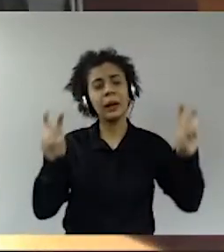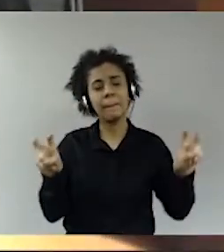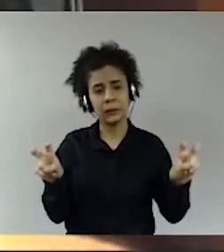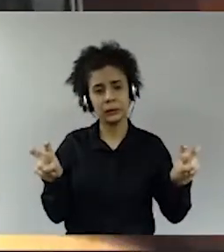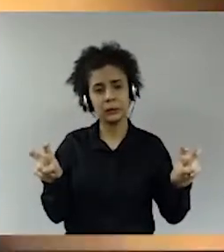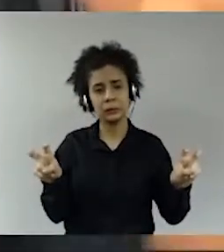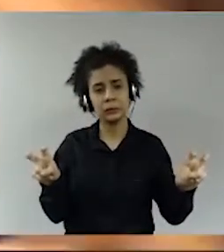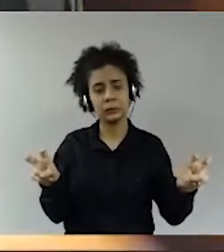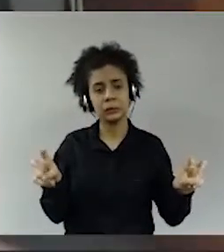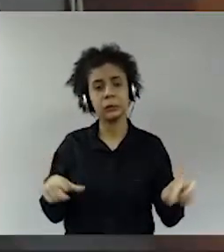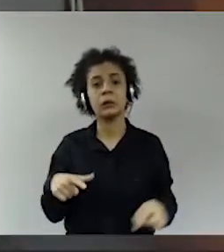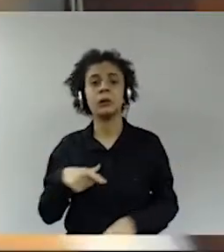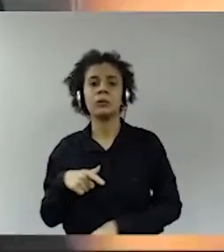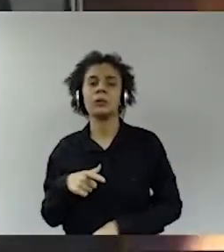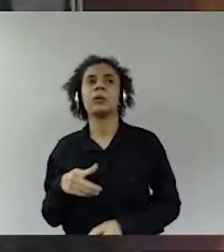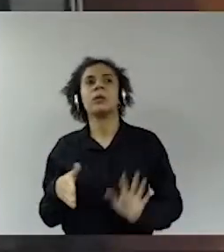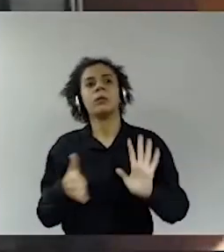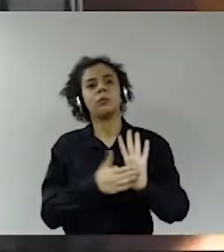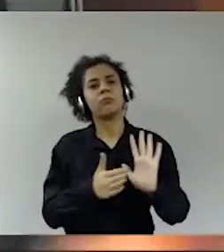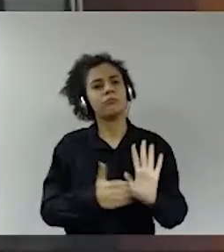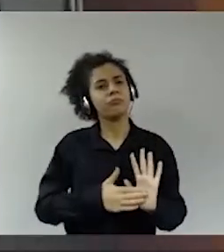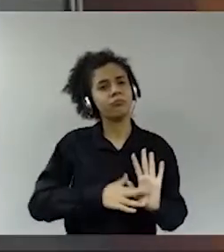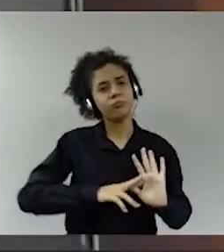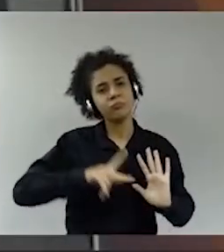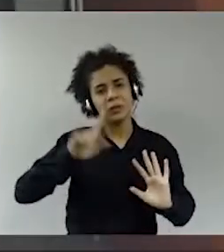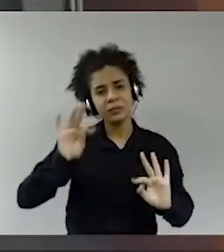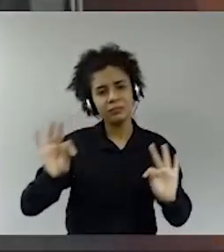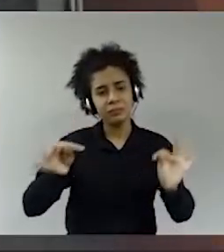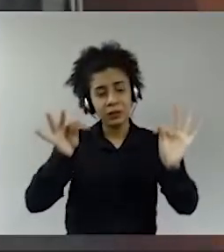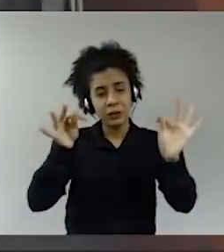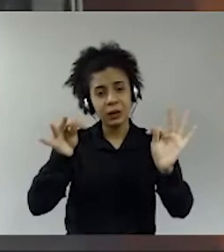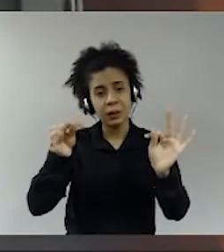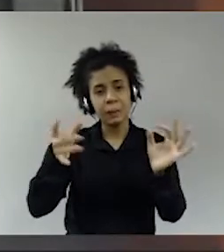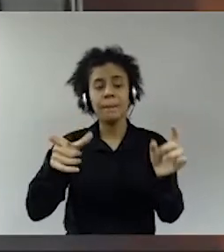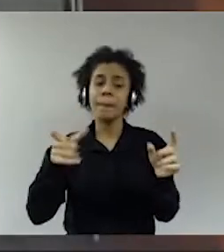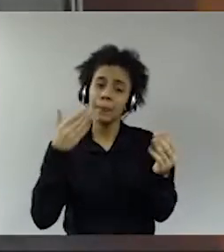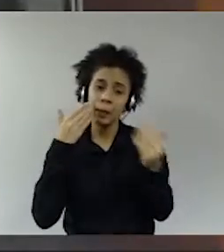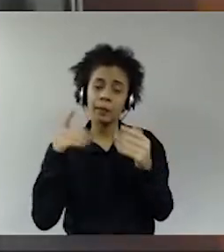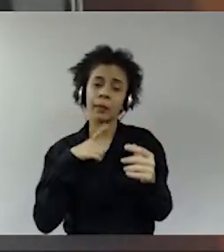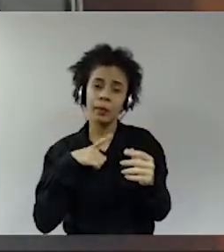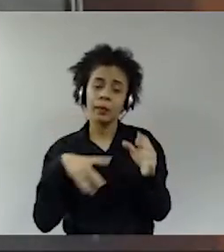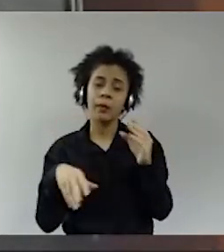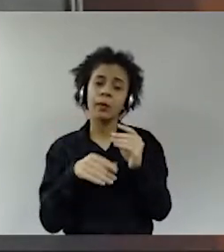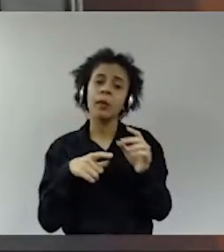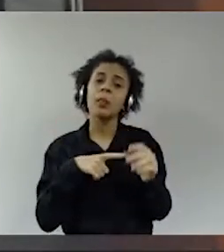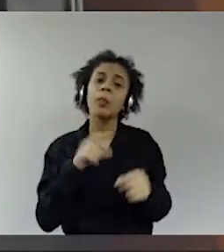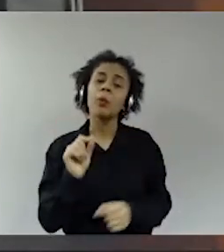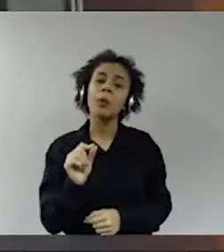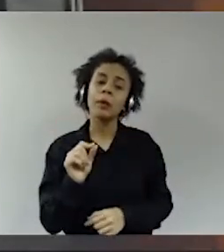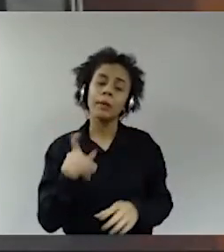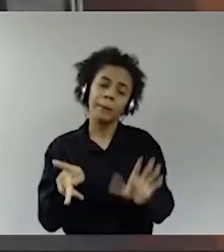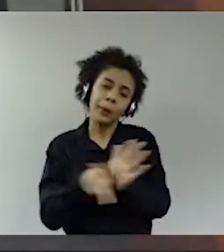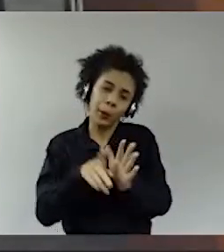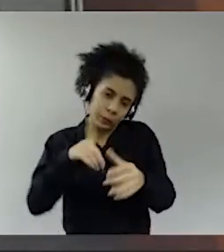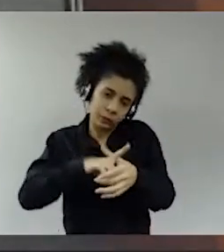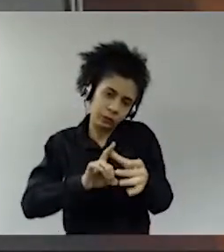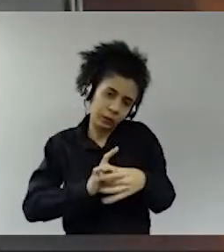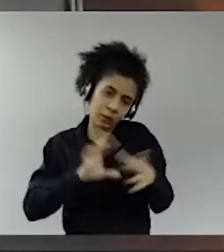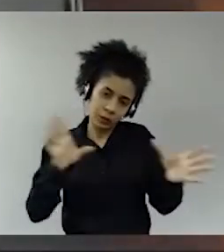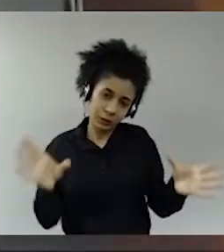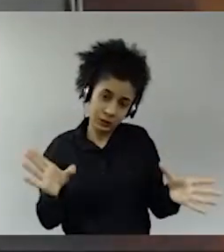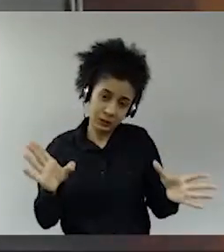com critérios técnicos os mais diversos possíveis, como, inclusive, faz bem a uma democracia.